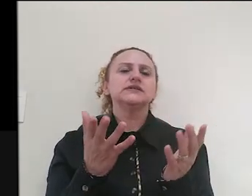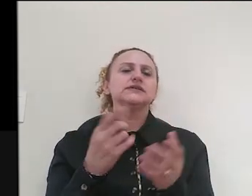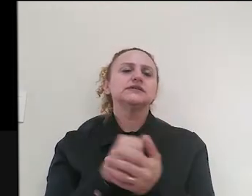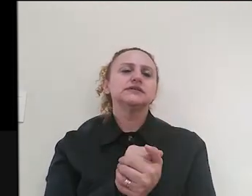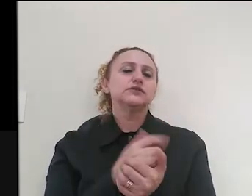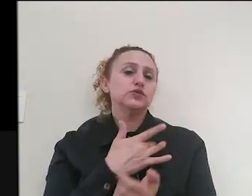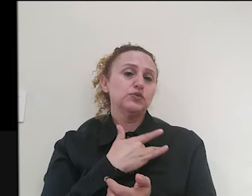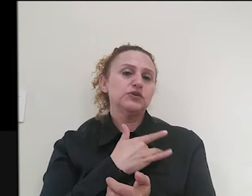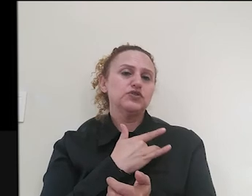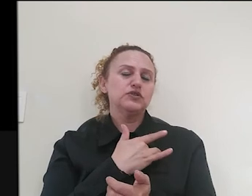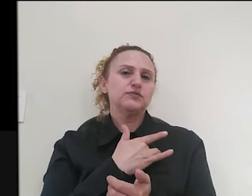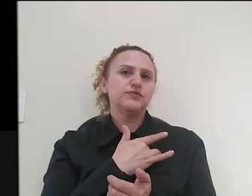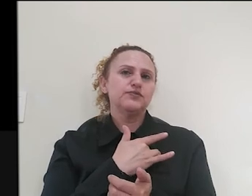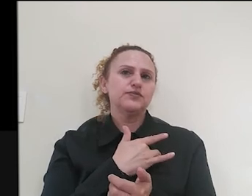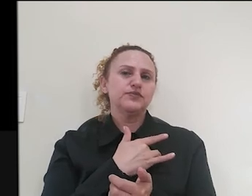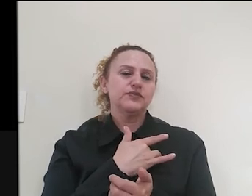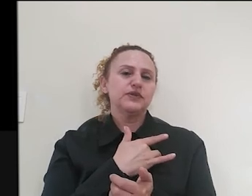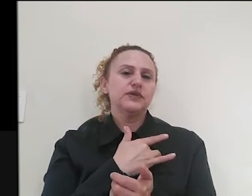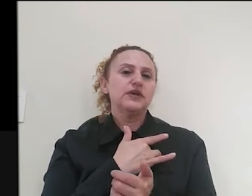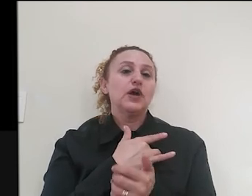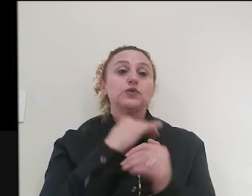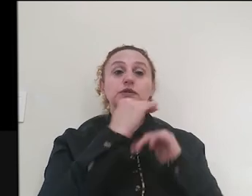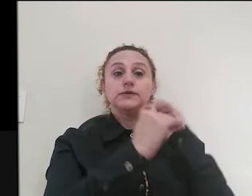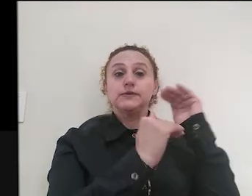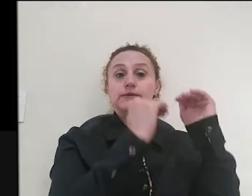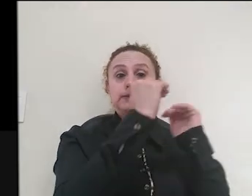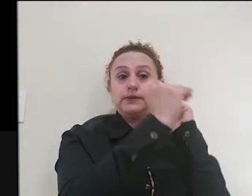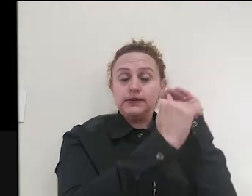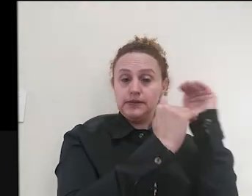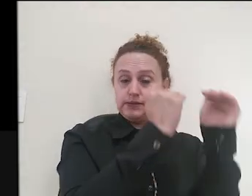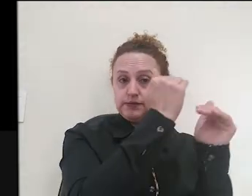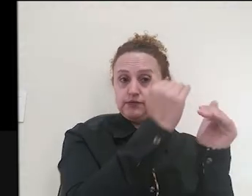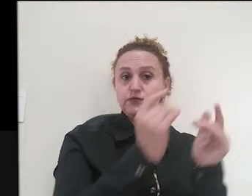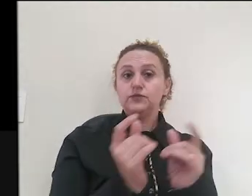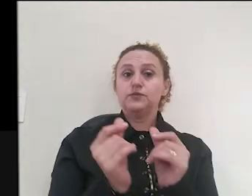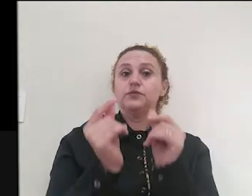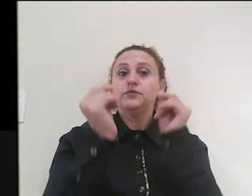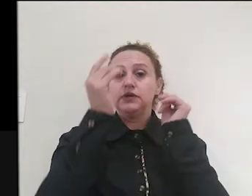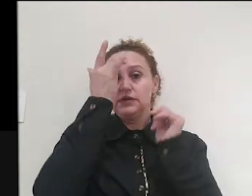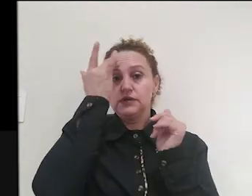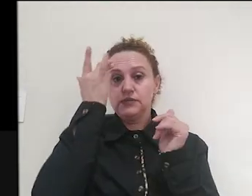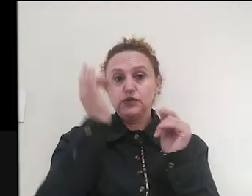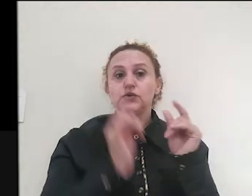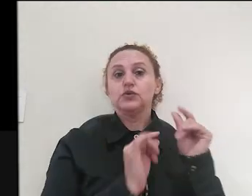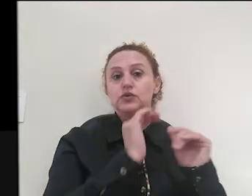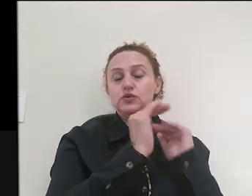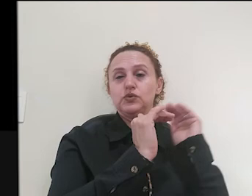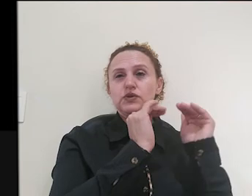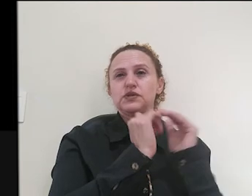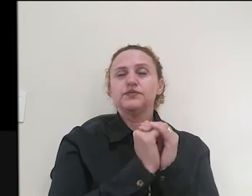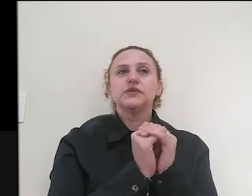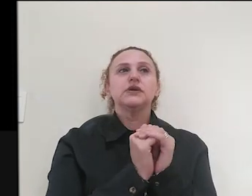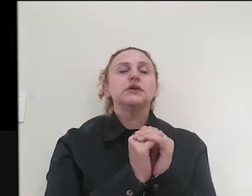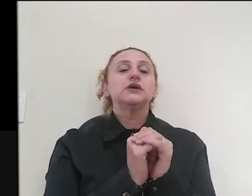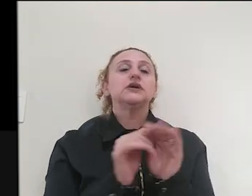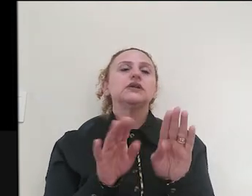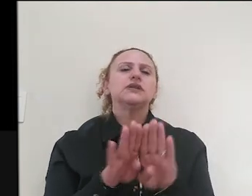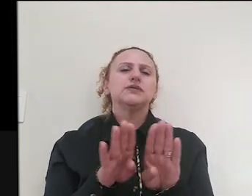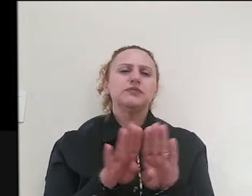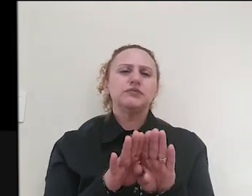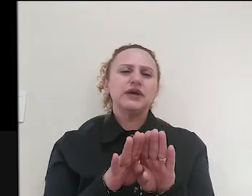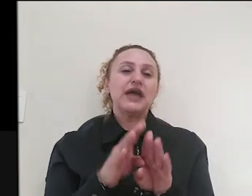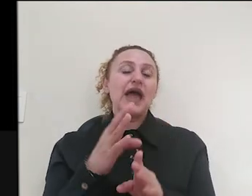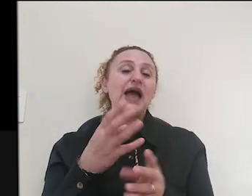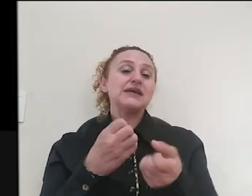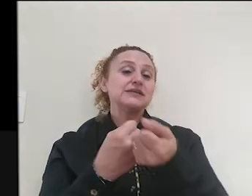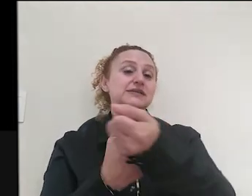do romantismo à ascensão da burguesia. Algumas características a gente teria: o individualismo, a valorização das emoções, o